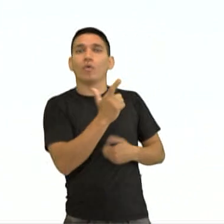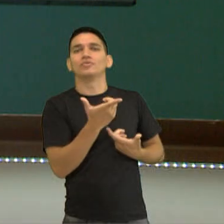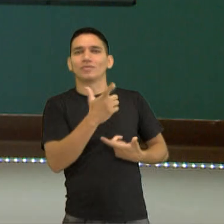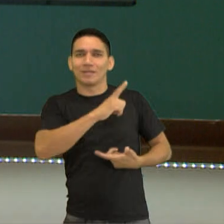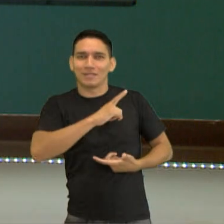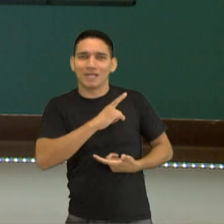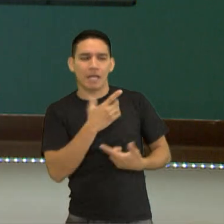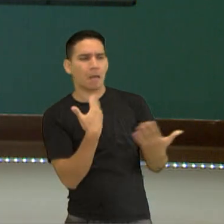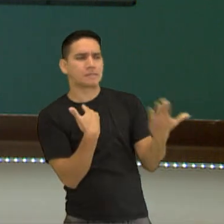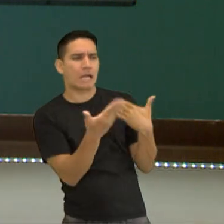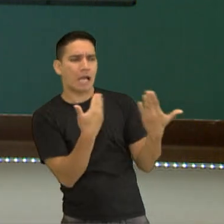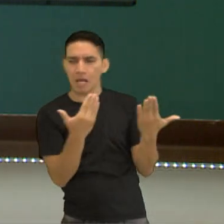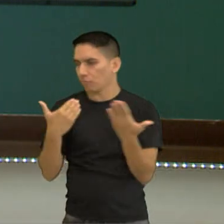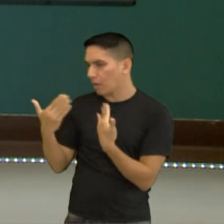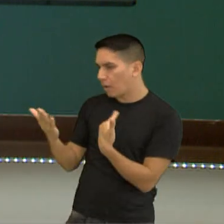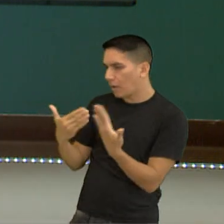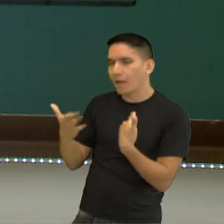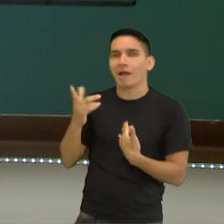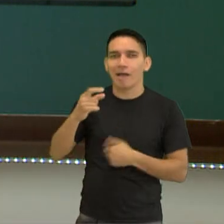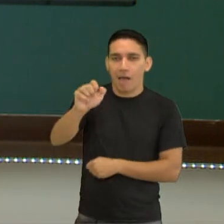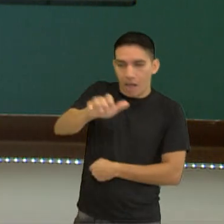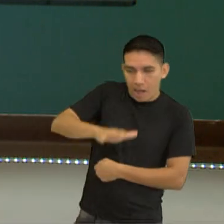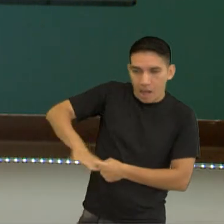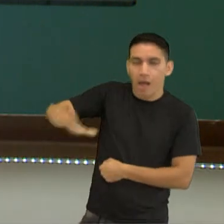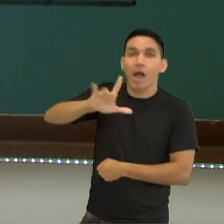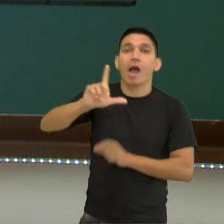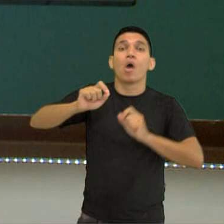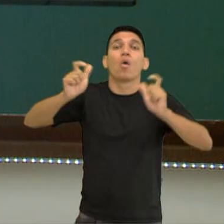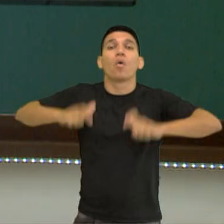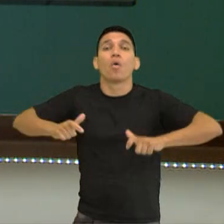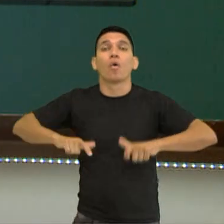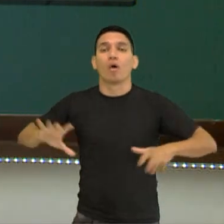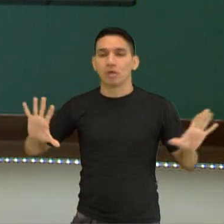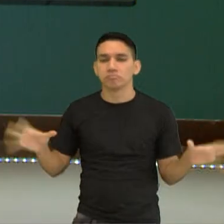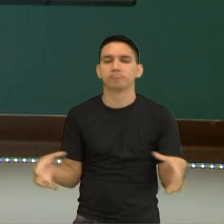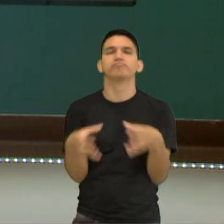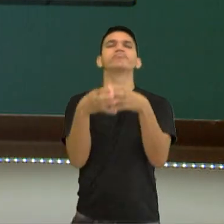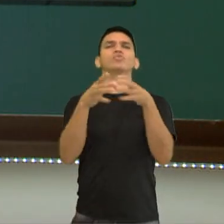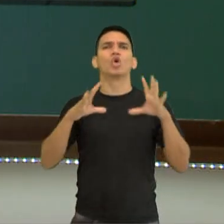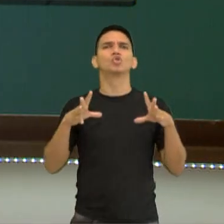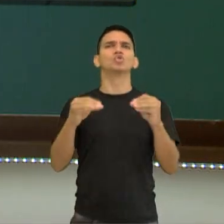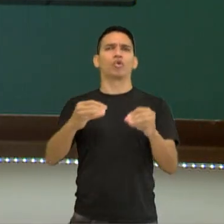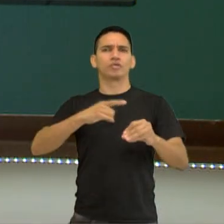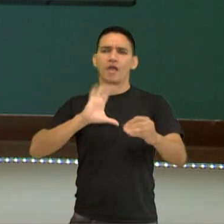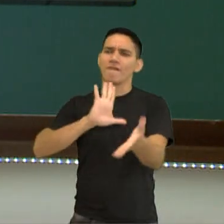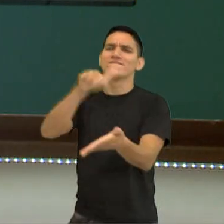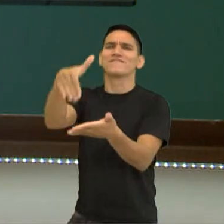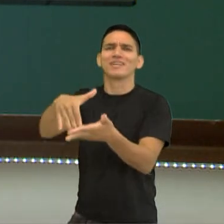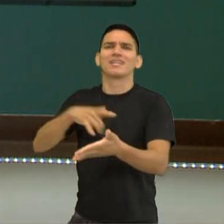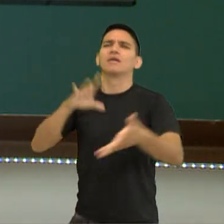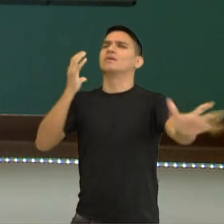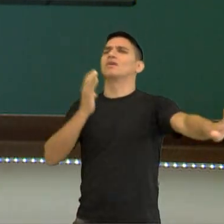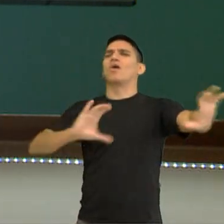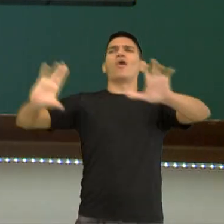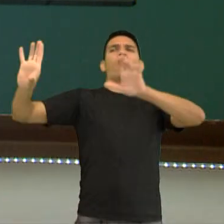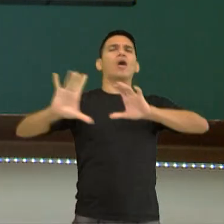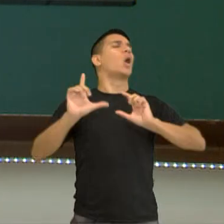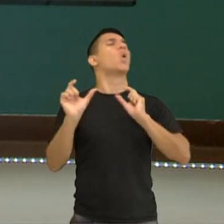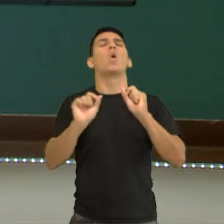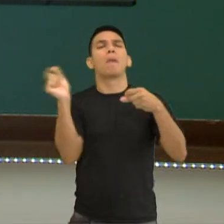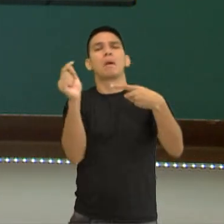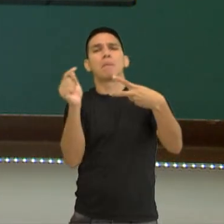um diálogo, né? A área é o momento do ápice, o conjunto, quando todo mundo, aí você viu no final tem o coral, né?